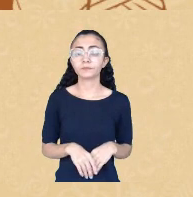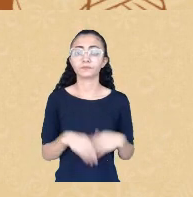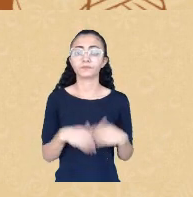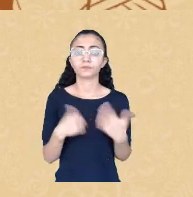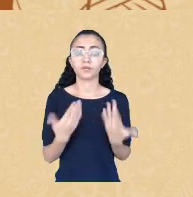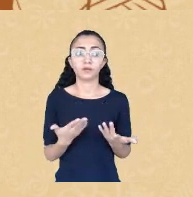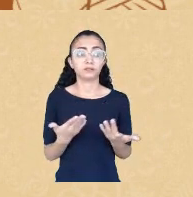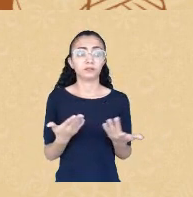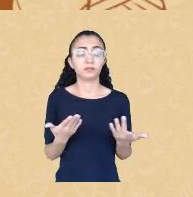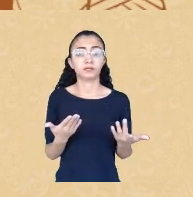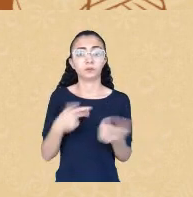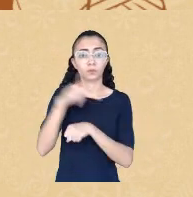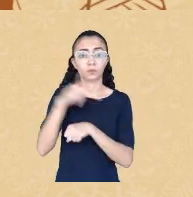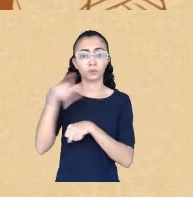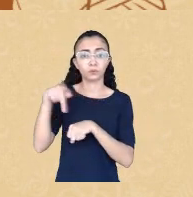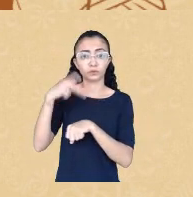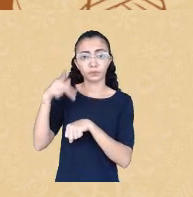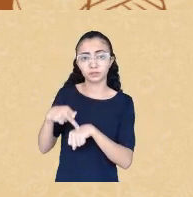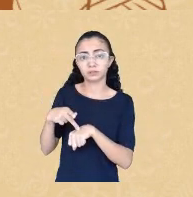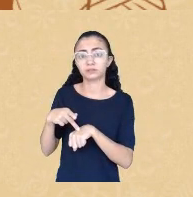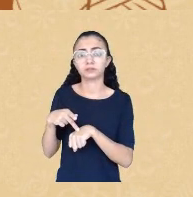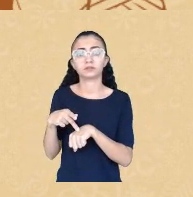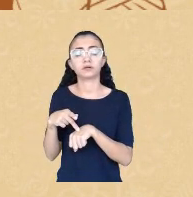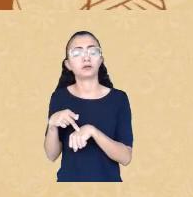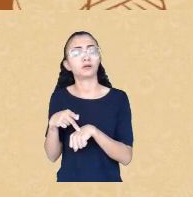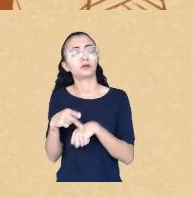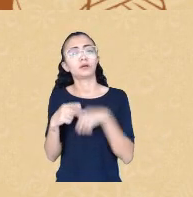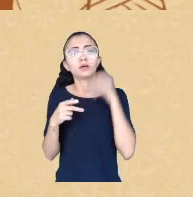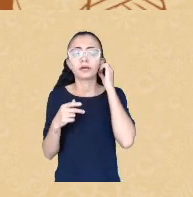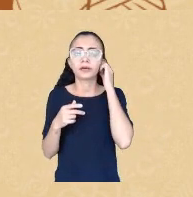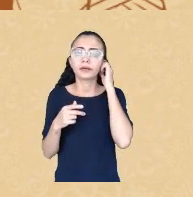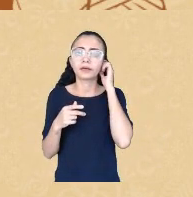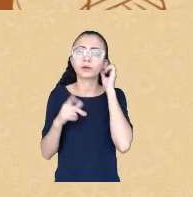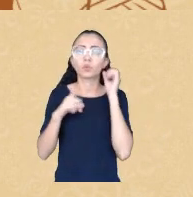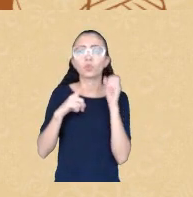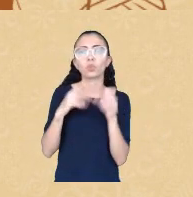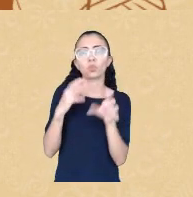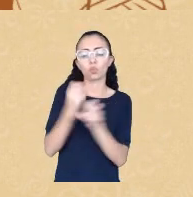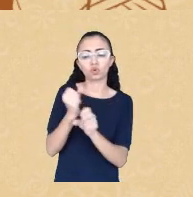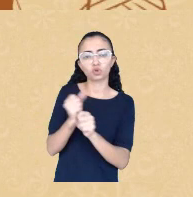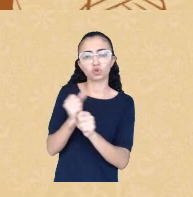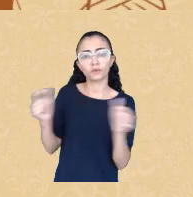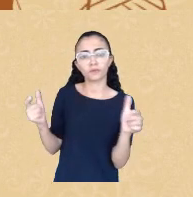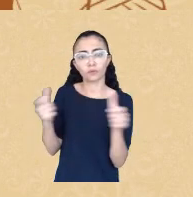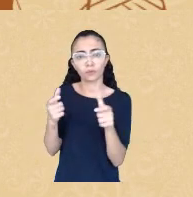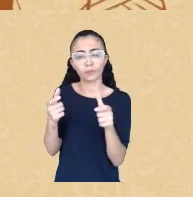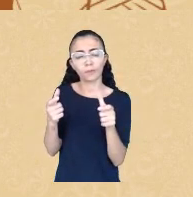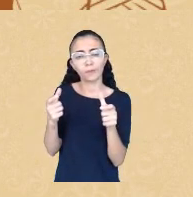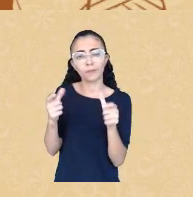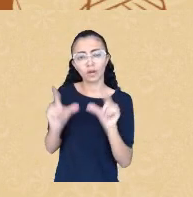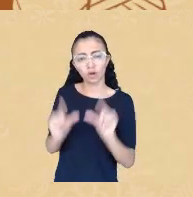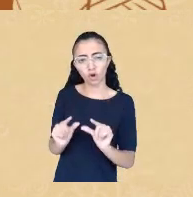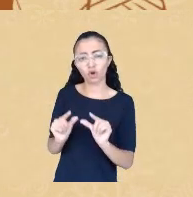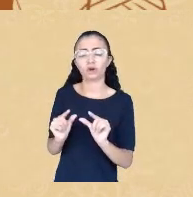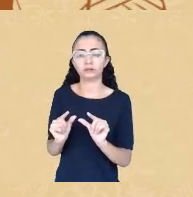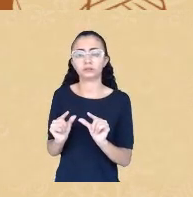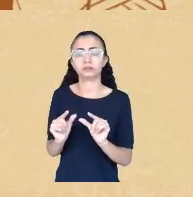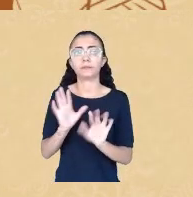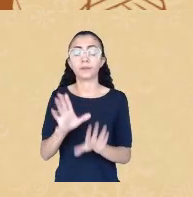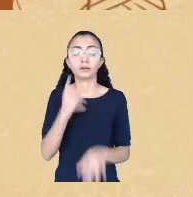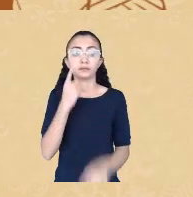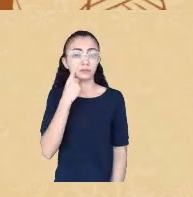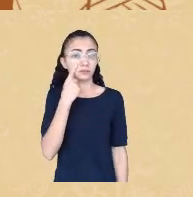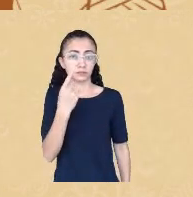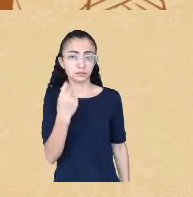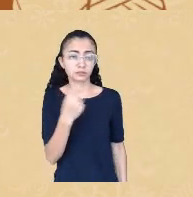como Camboja, por exemplo, vocês vão ver, acho que não vão ver, não, acabei não mostrando. Mas foi interessante ver